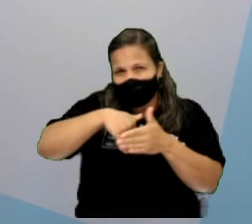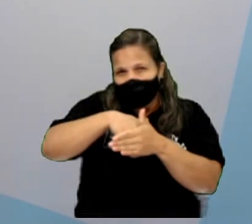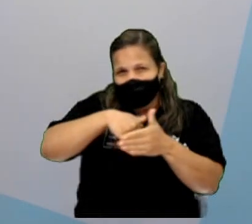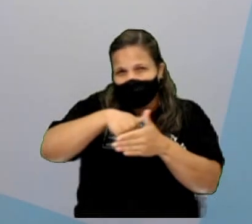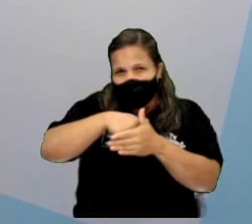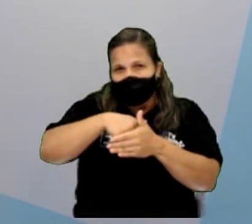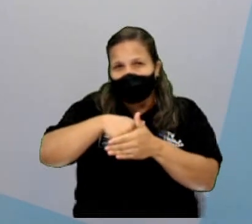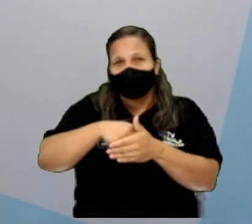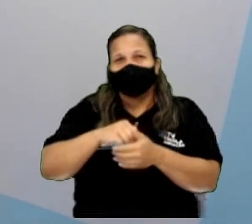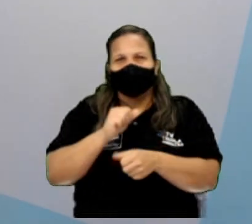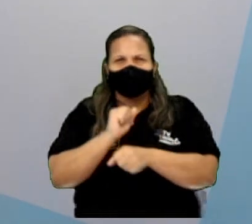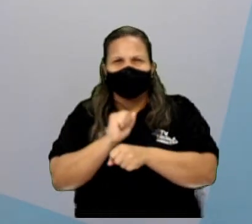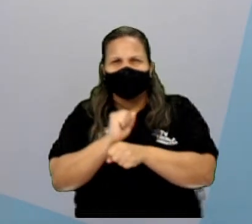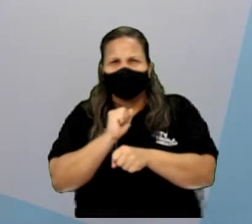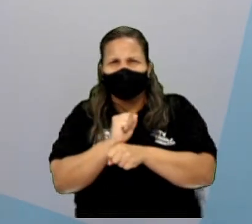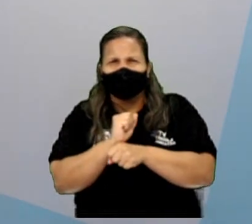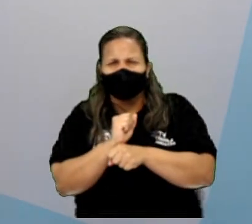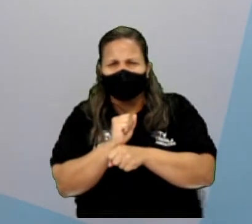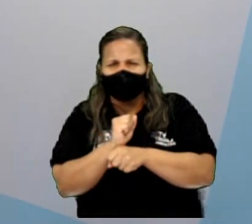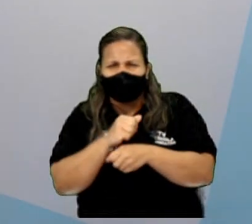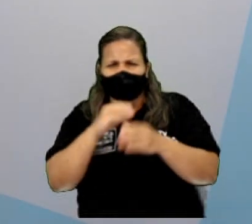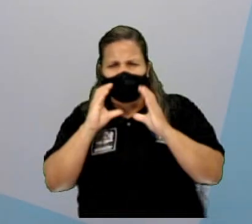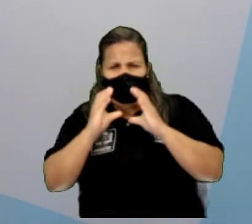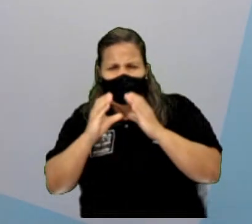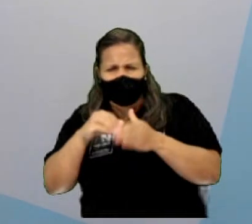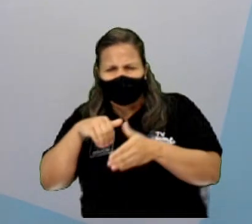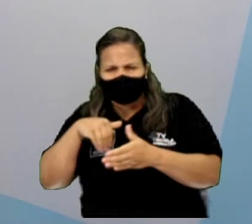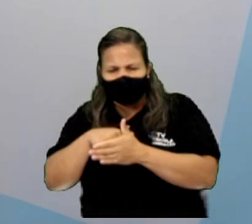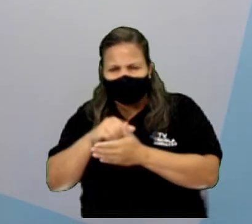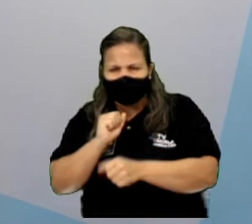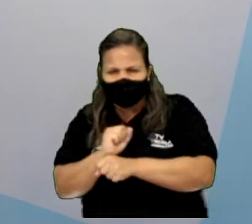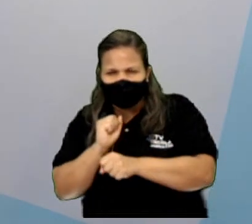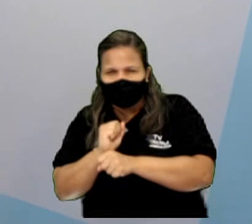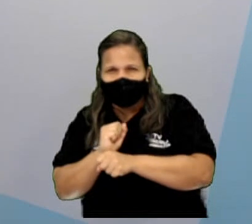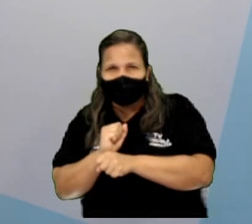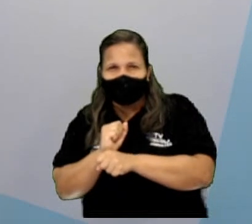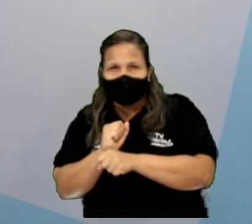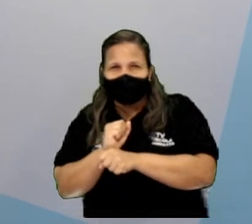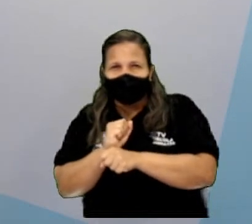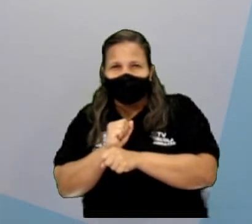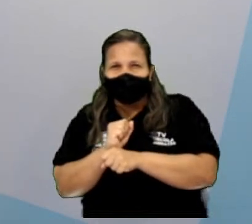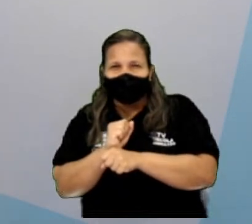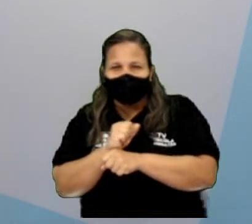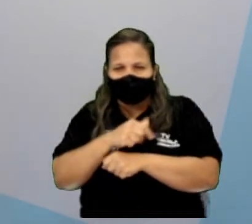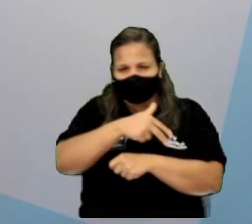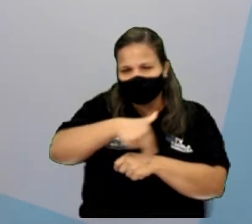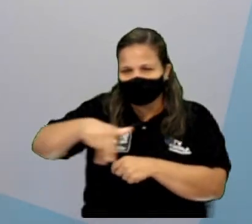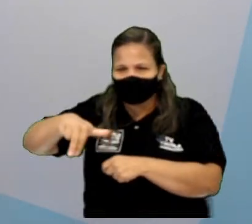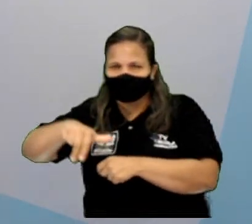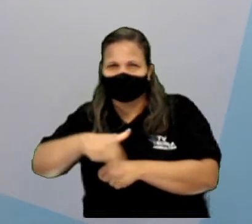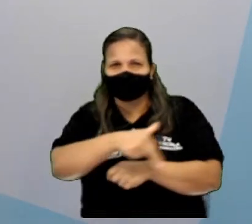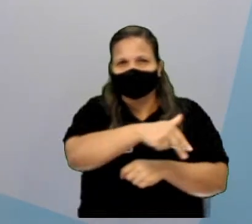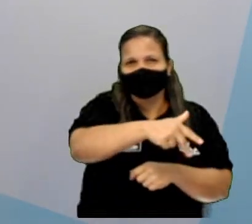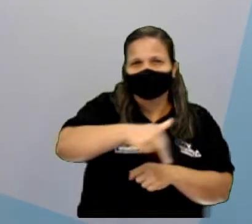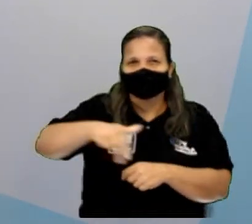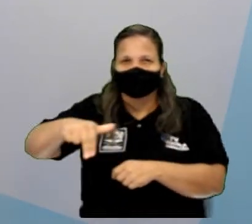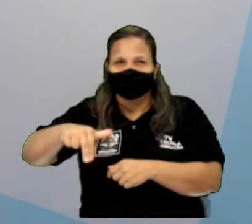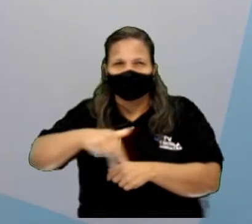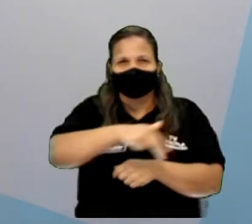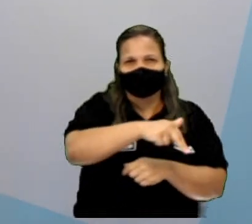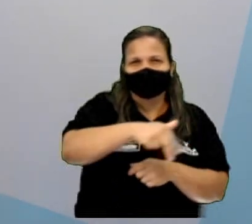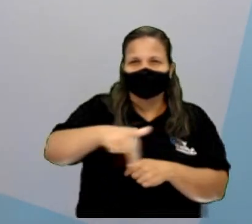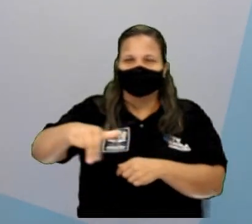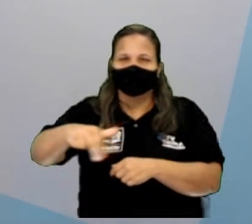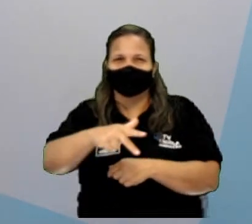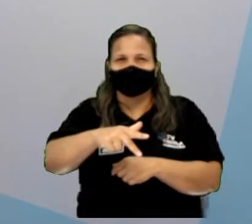Que eu não falei antes. Então, esperando a bola para fazer o gol e o camarada vai e tenta driblar um, driblar outro, passar por todo mundo, dar lambrete,